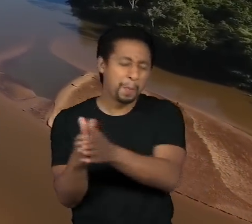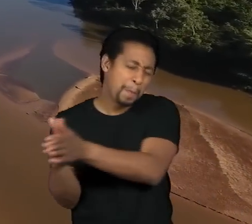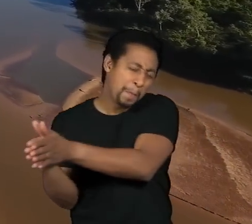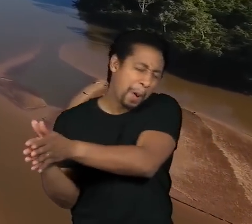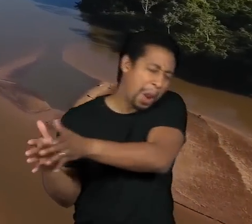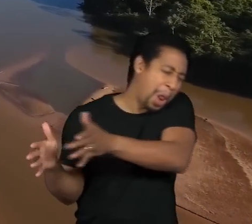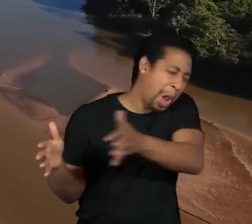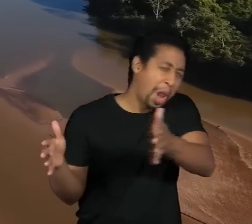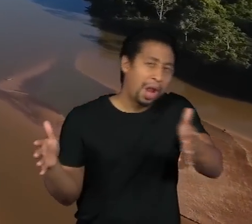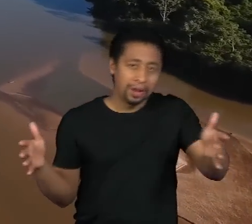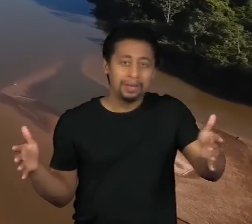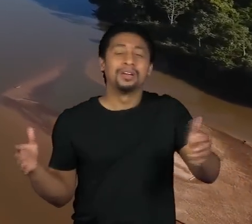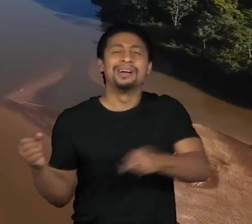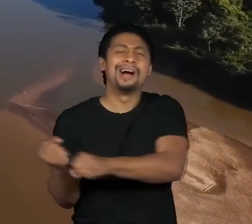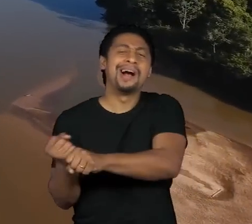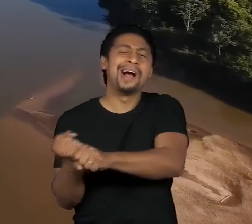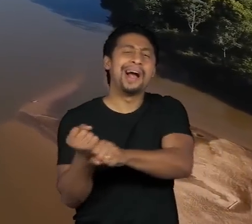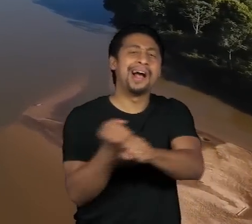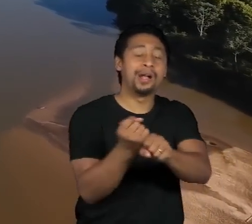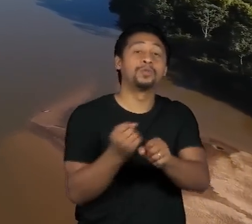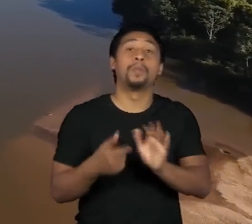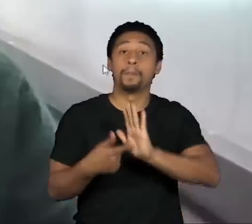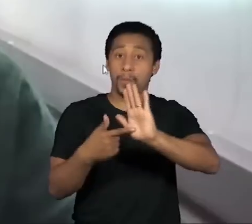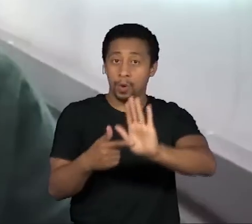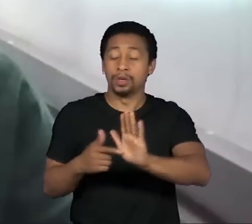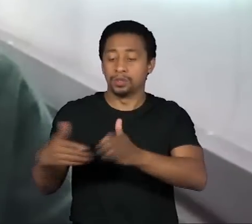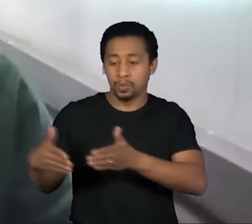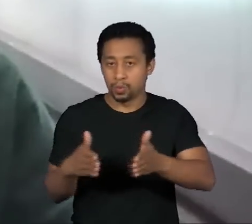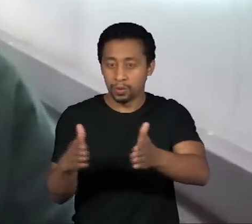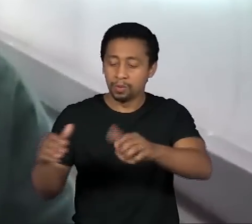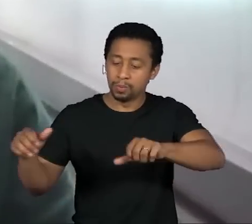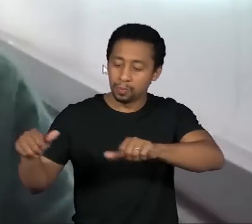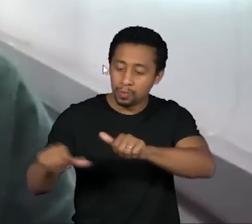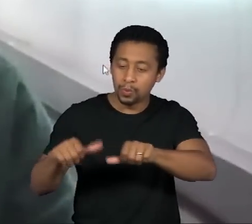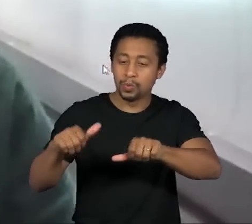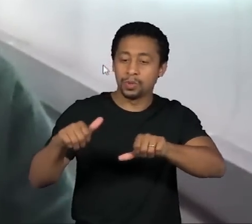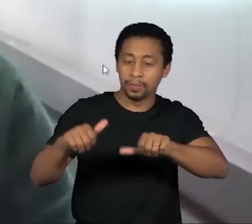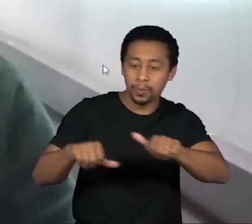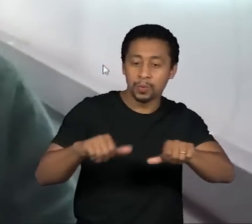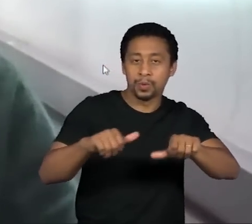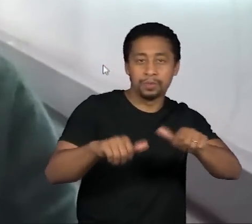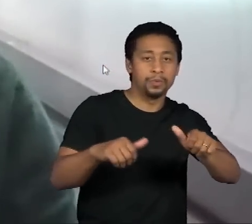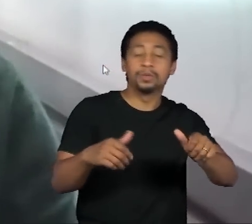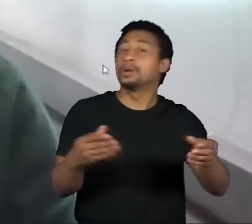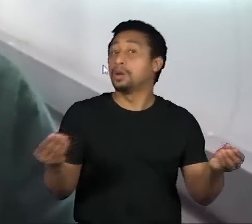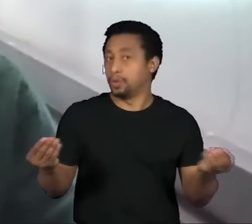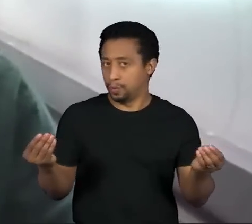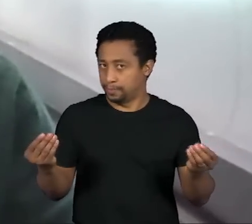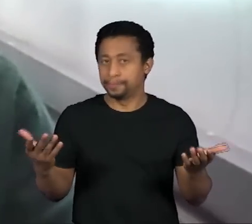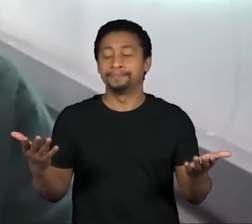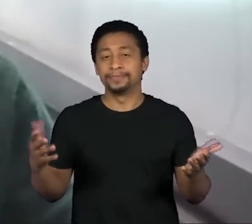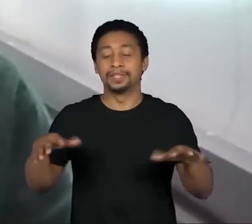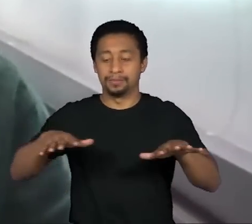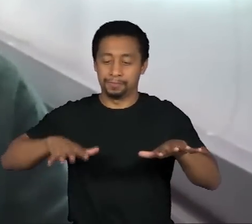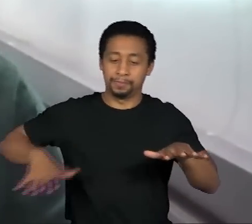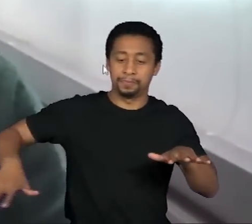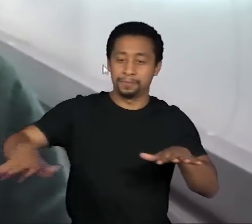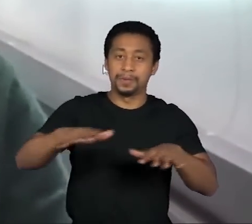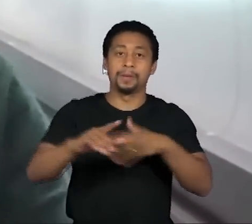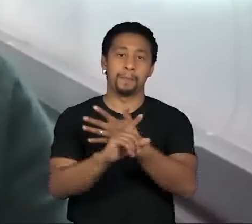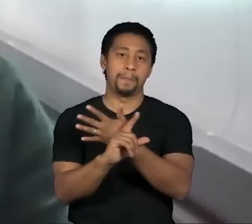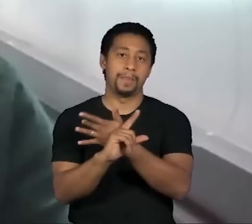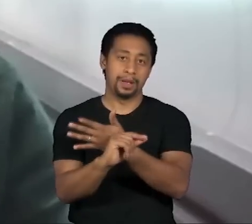diferentes. Então, a principal delas é o megaleque, em que o rio seria o ramo principal, e no Pantanal os rios eles